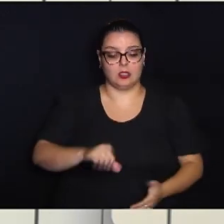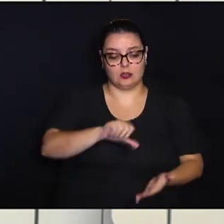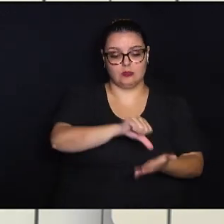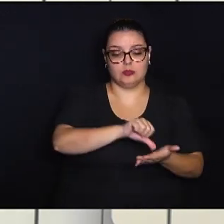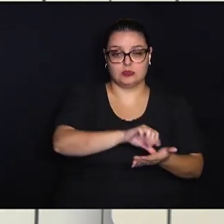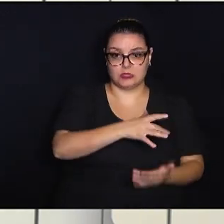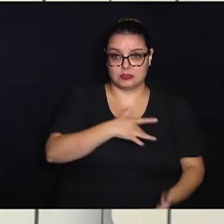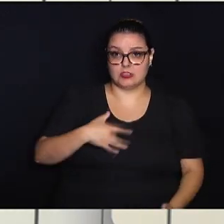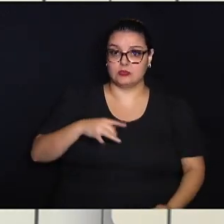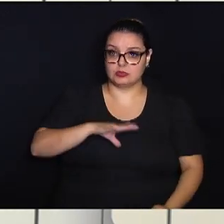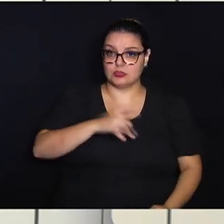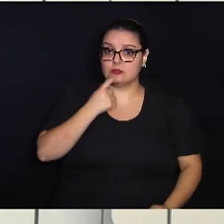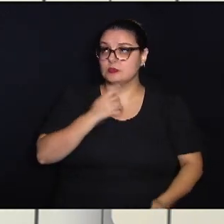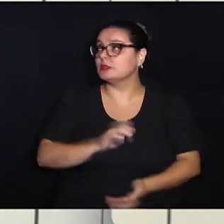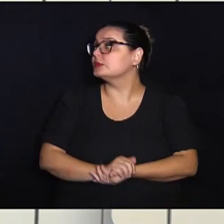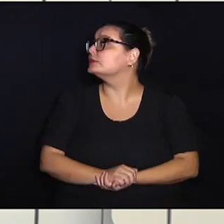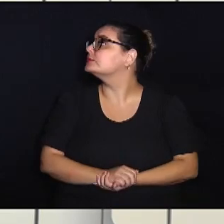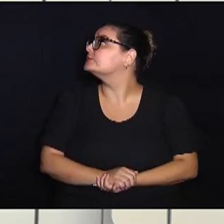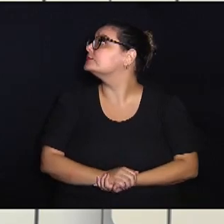Campinas. Olha só.